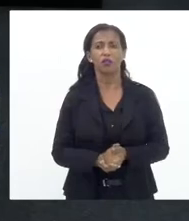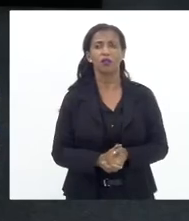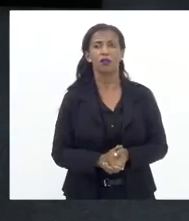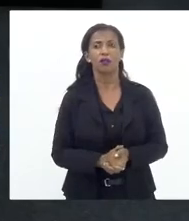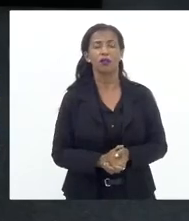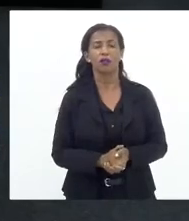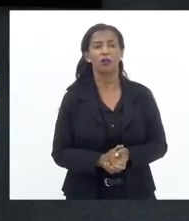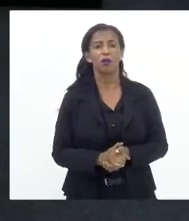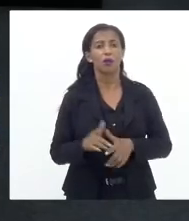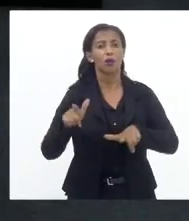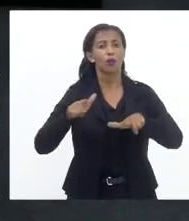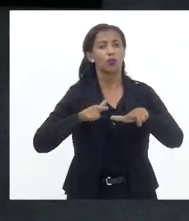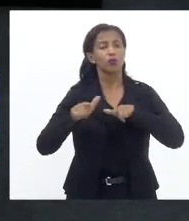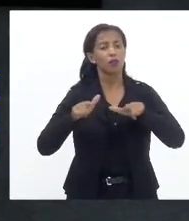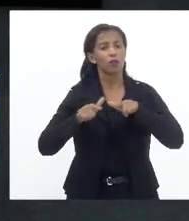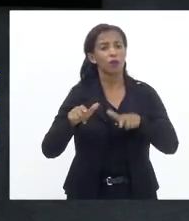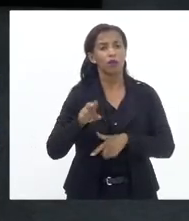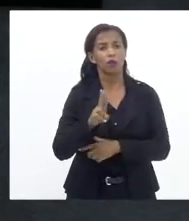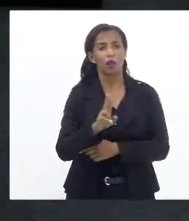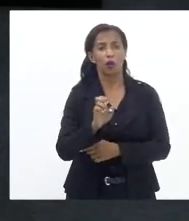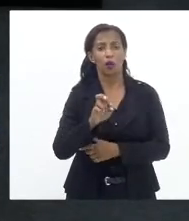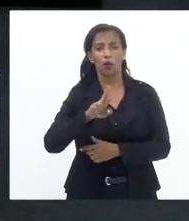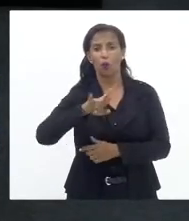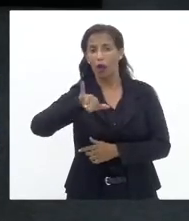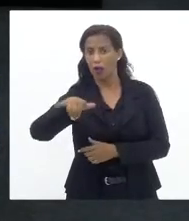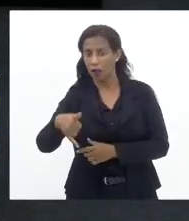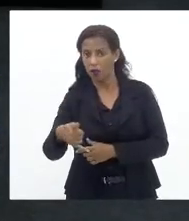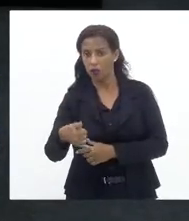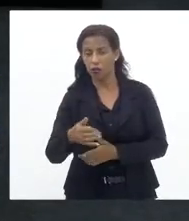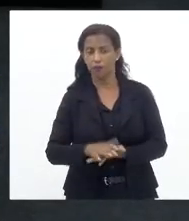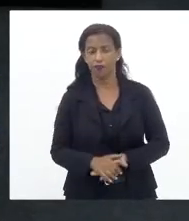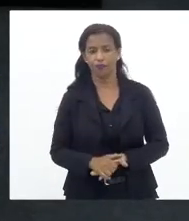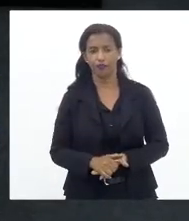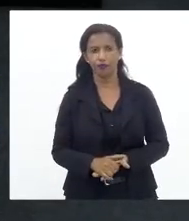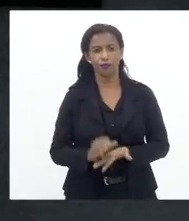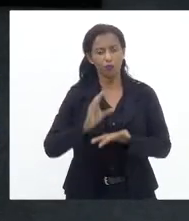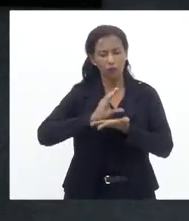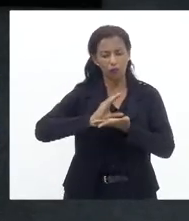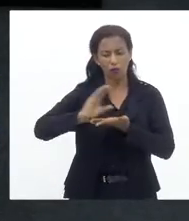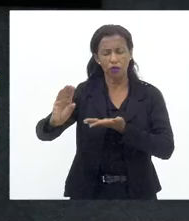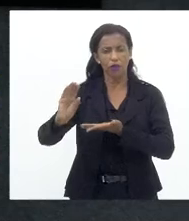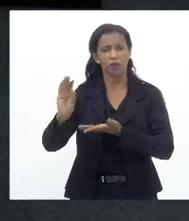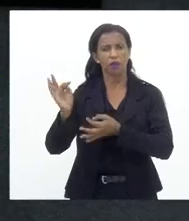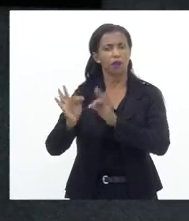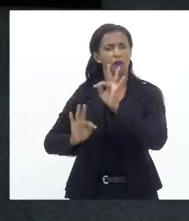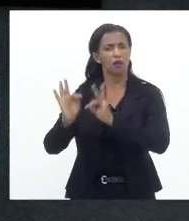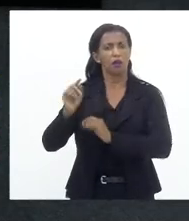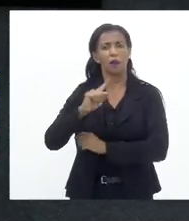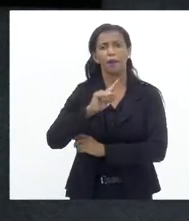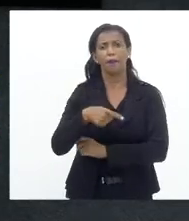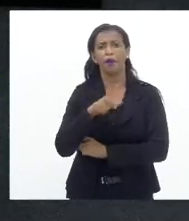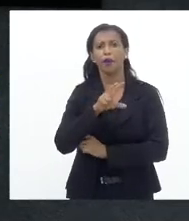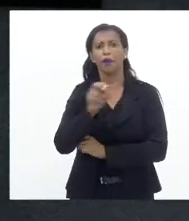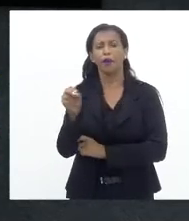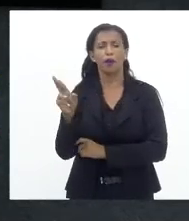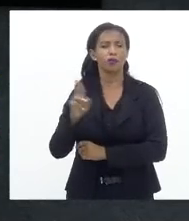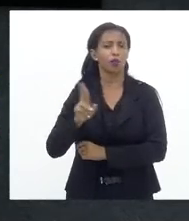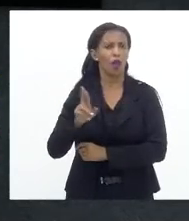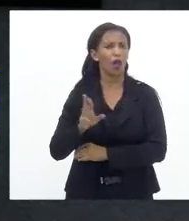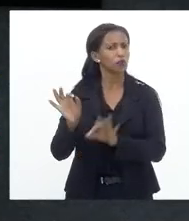O fato é que os servidores da UERJ perceberam um auxílio Tecnológico de r$ 1500